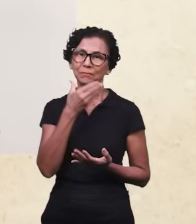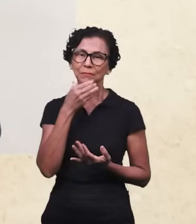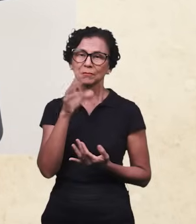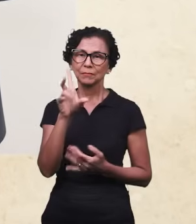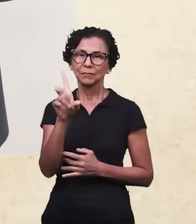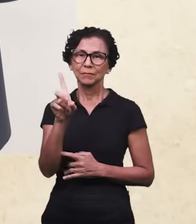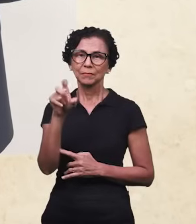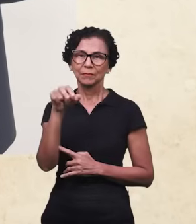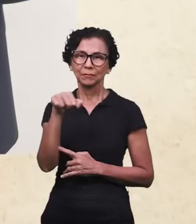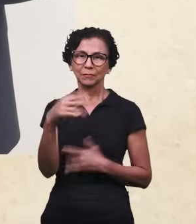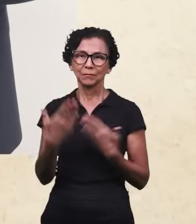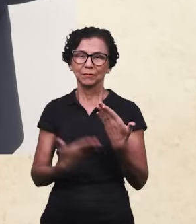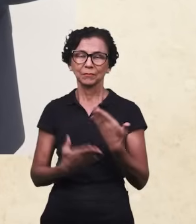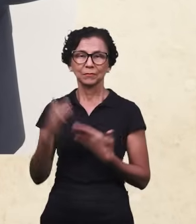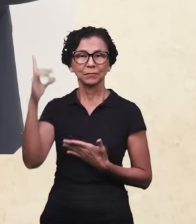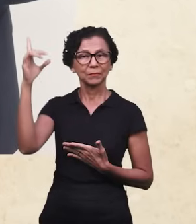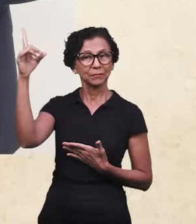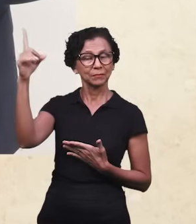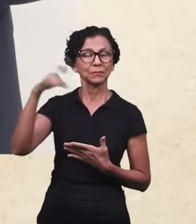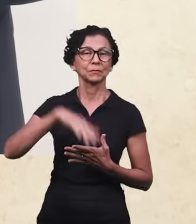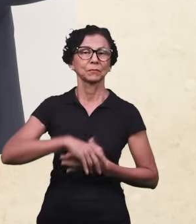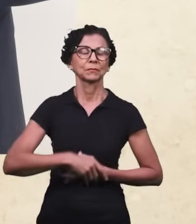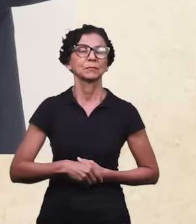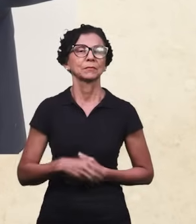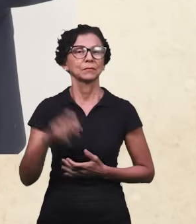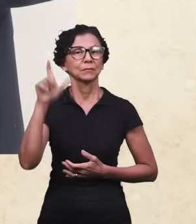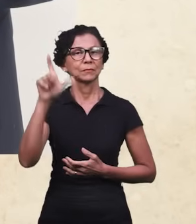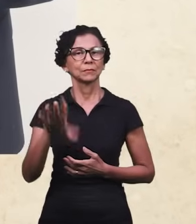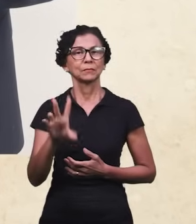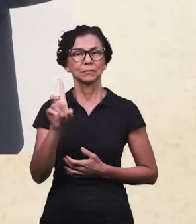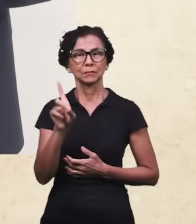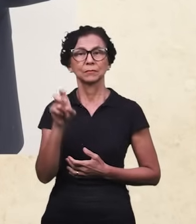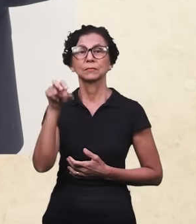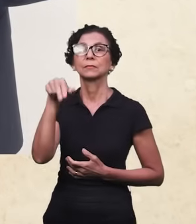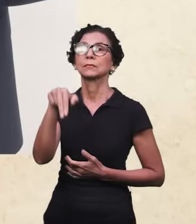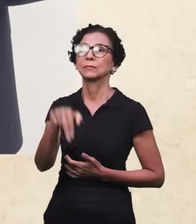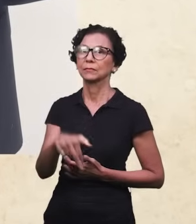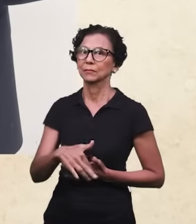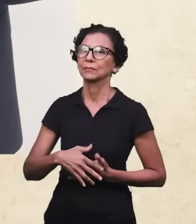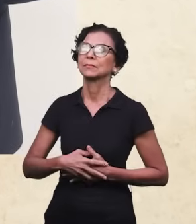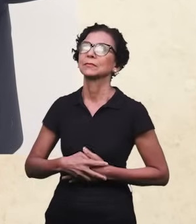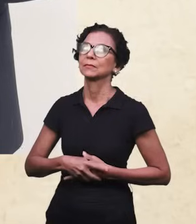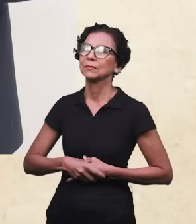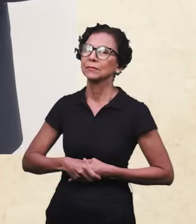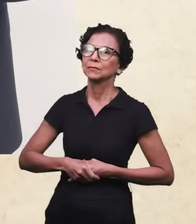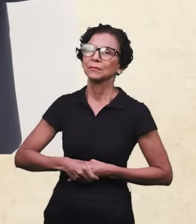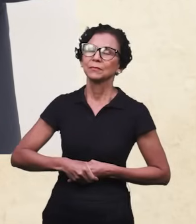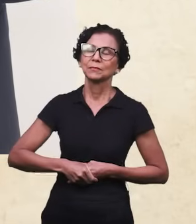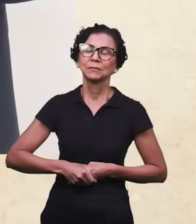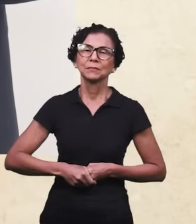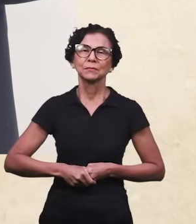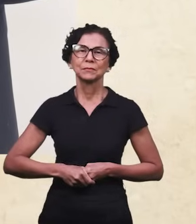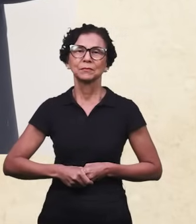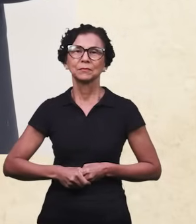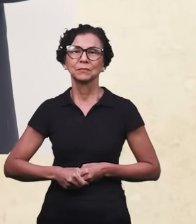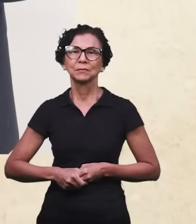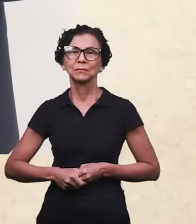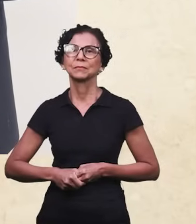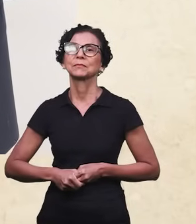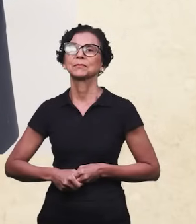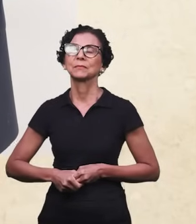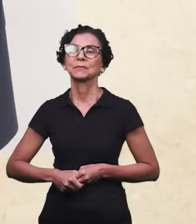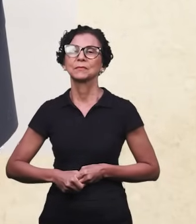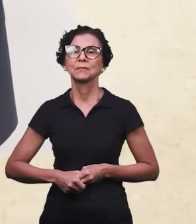viveu, que diz que Daniel esteve até ao 1º ano do